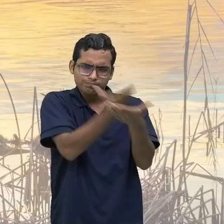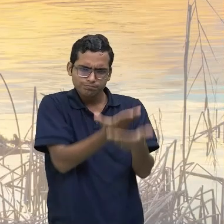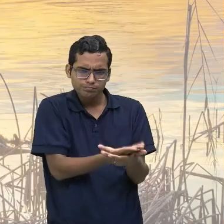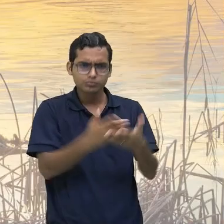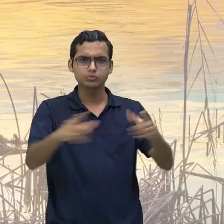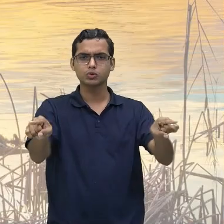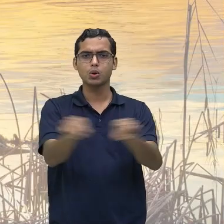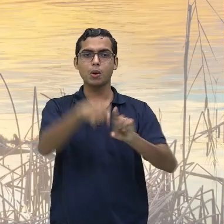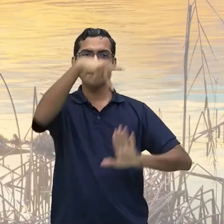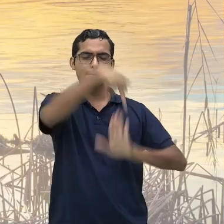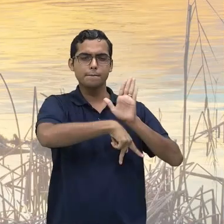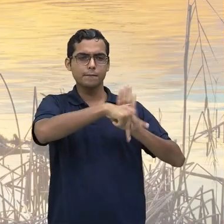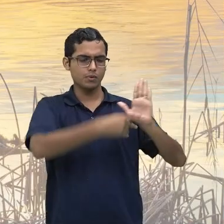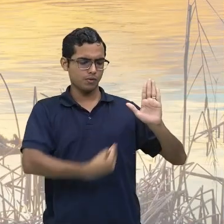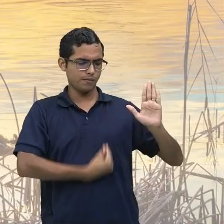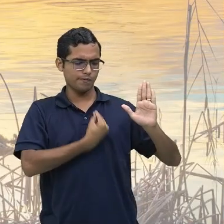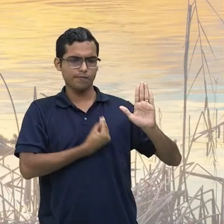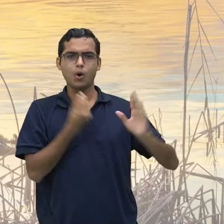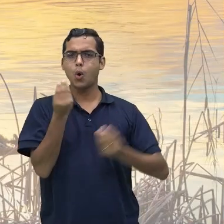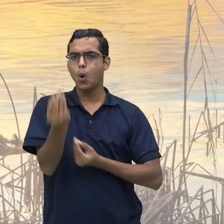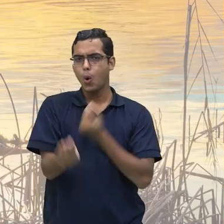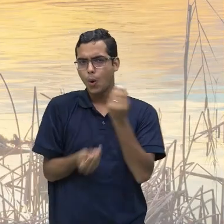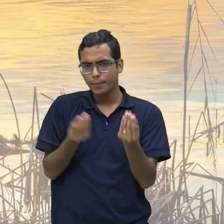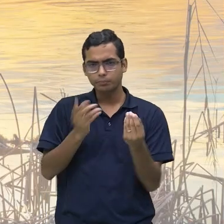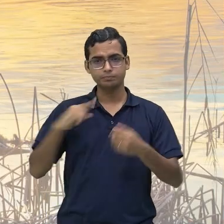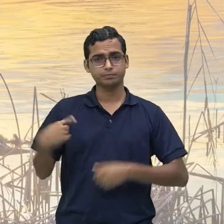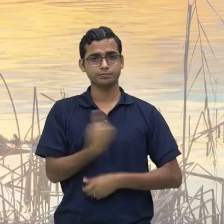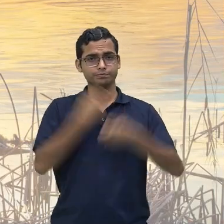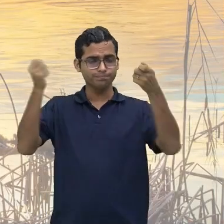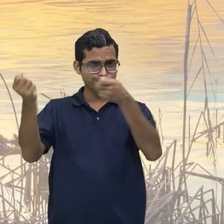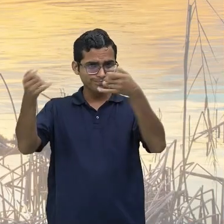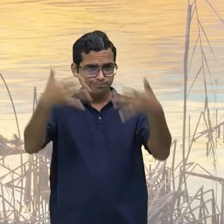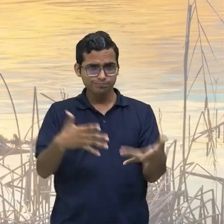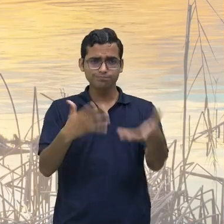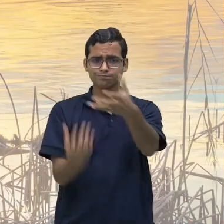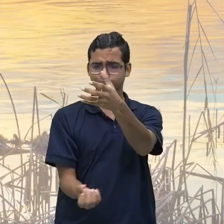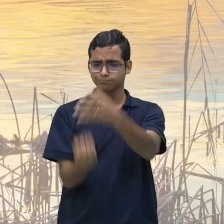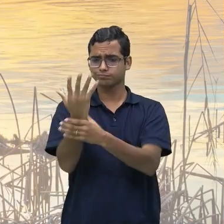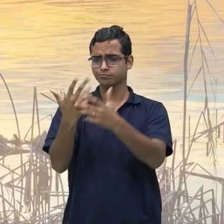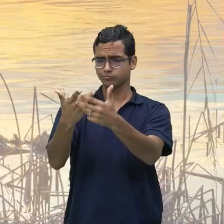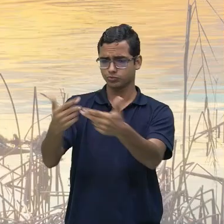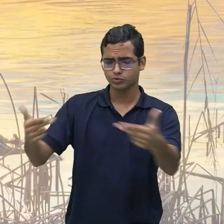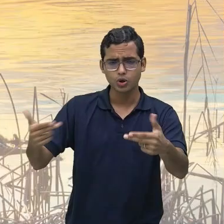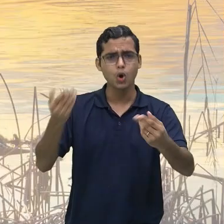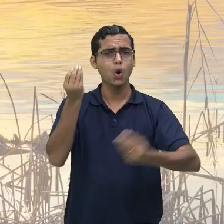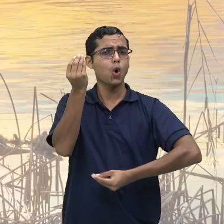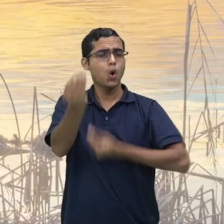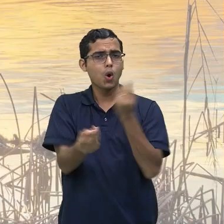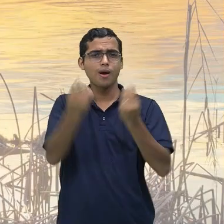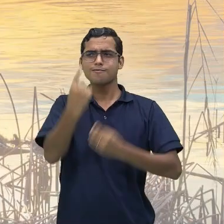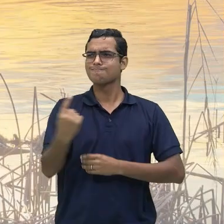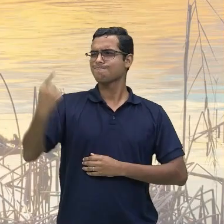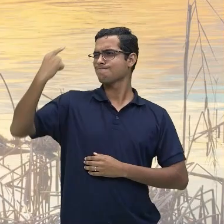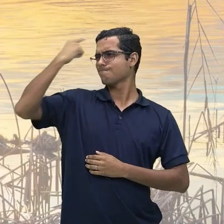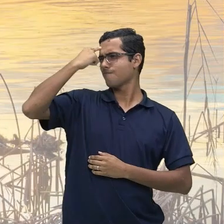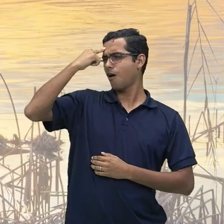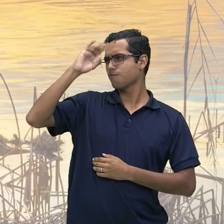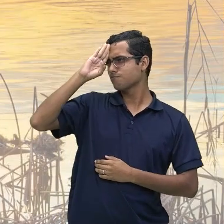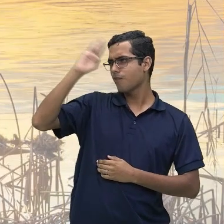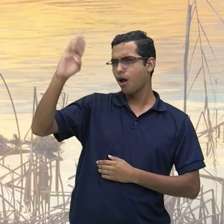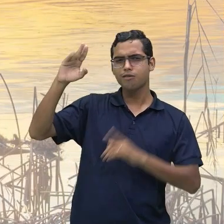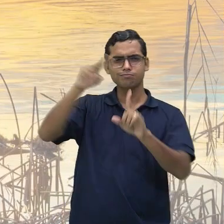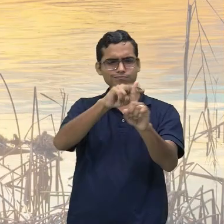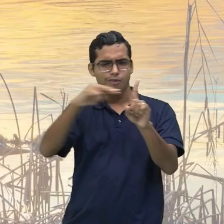sobre o projeto de vida. Quando a gente fala de criar algo, eu vou pensar que o principal ponto